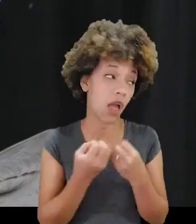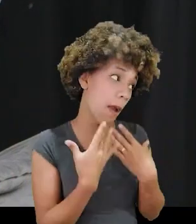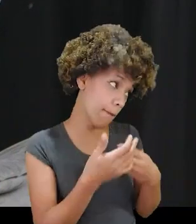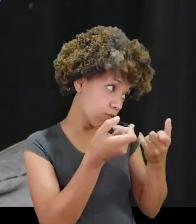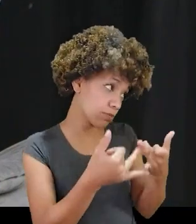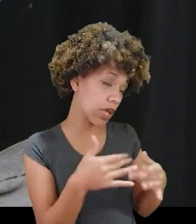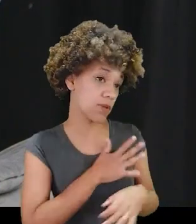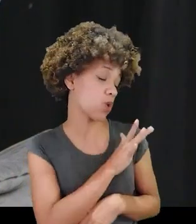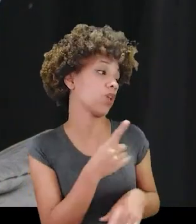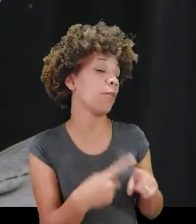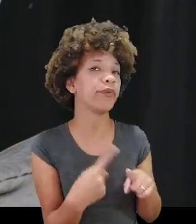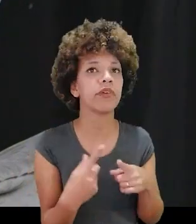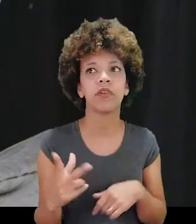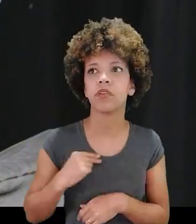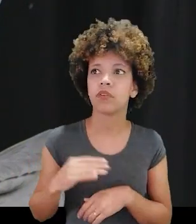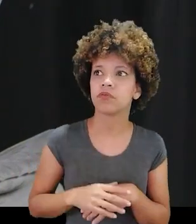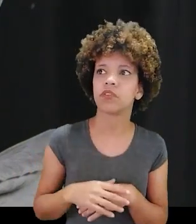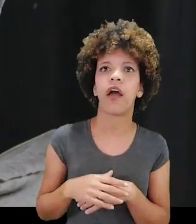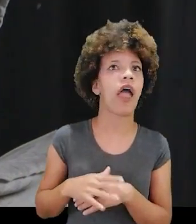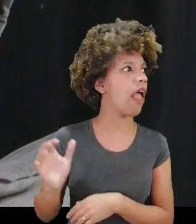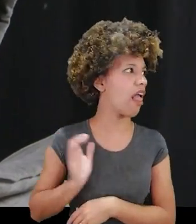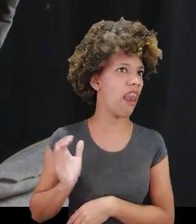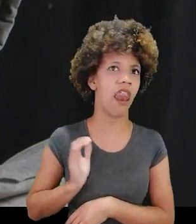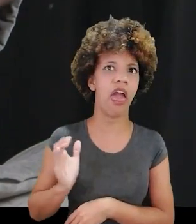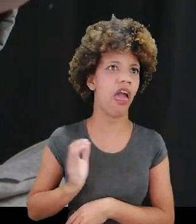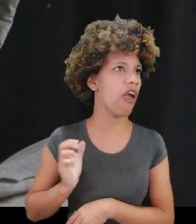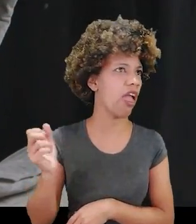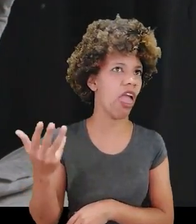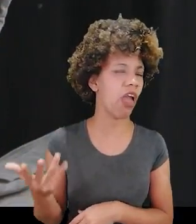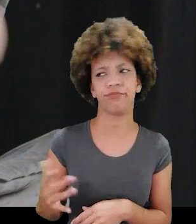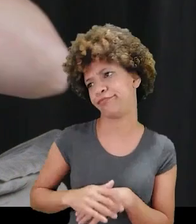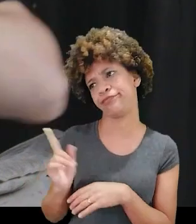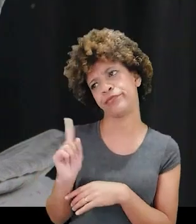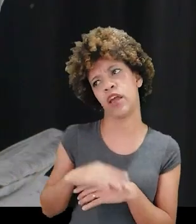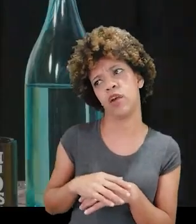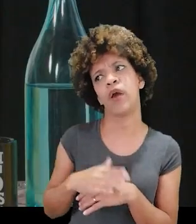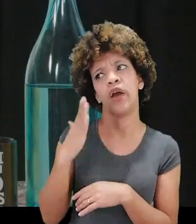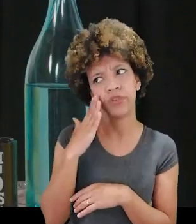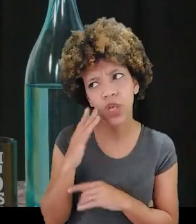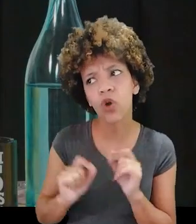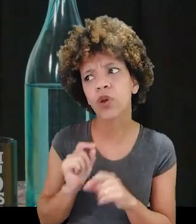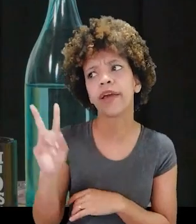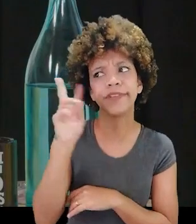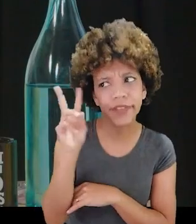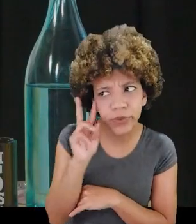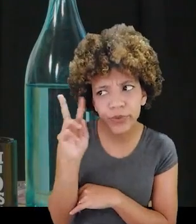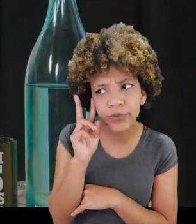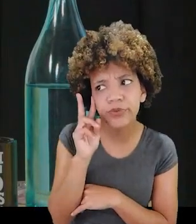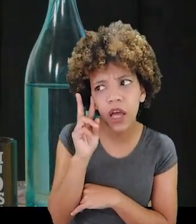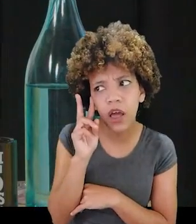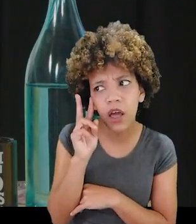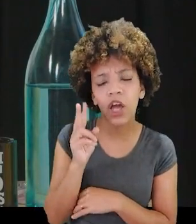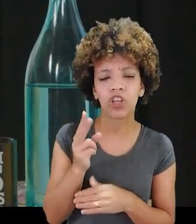de quer dizer é bom até a gente matar esse preconceito muita gente fala assim cara do posto de bilionário não dá não porque irmão eu sei o que que é